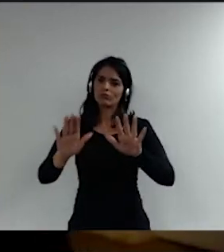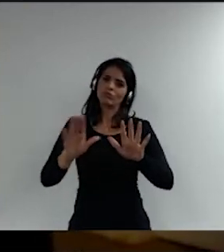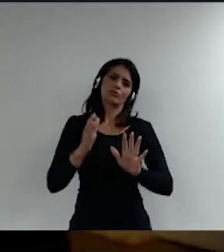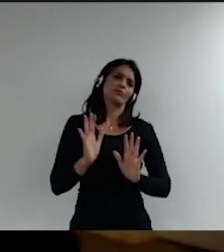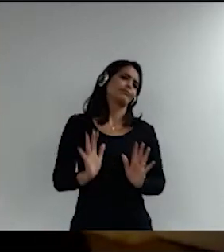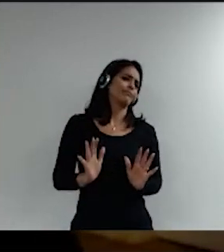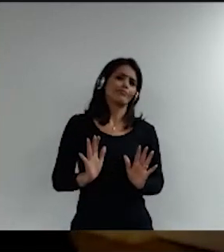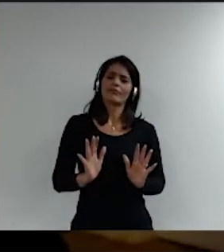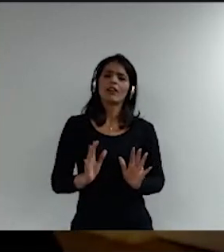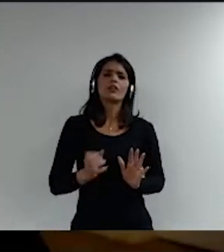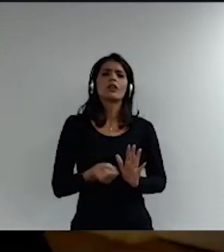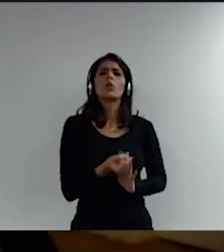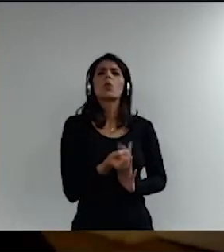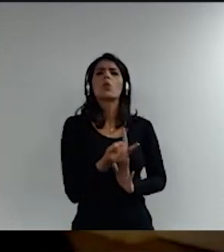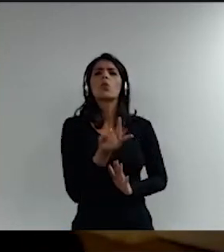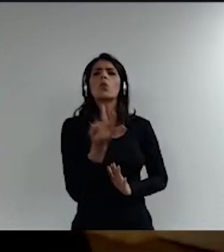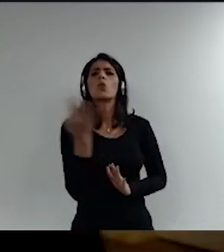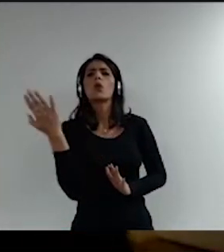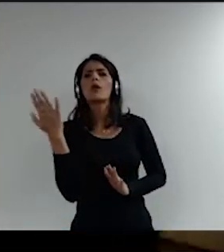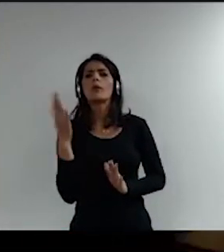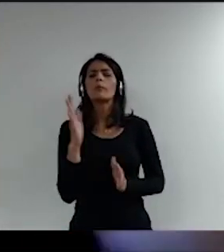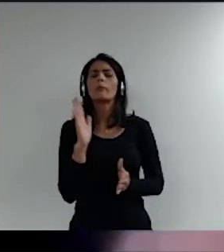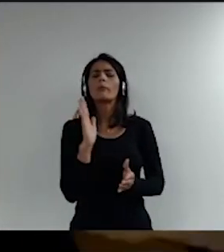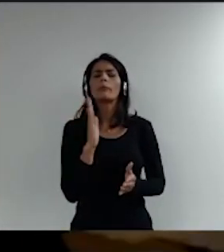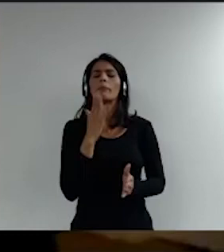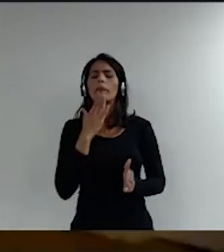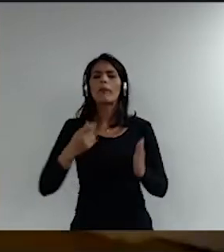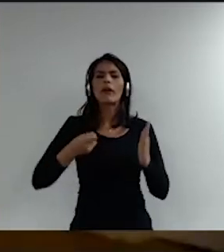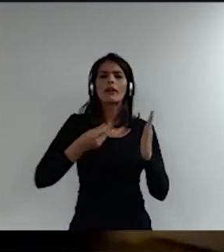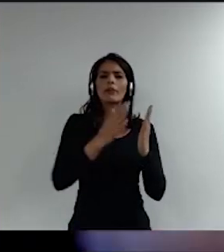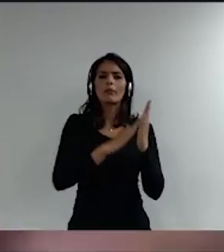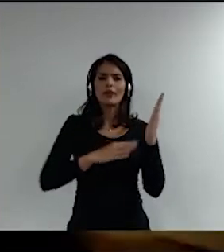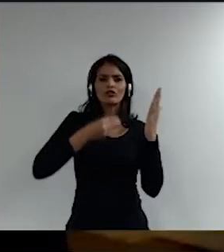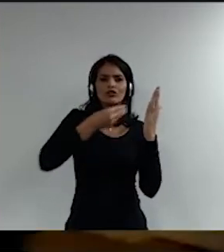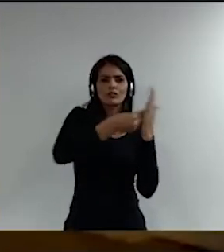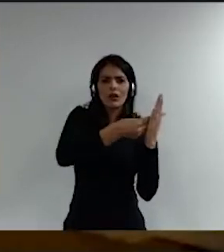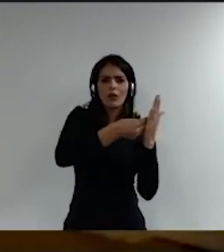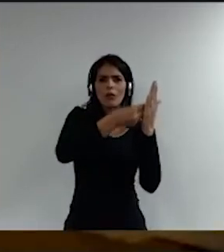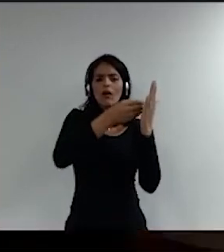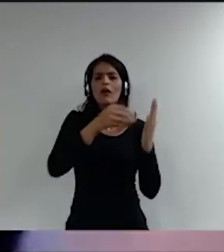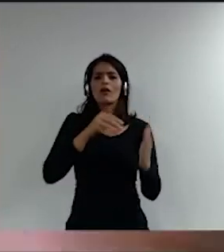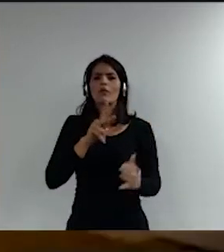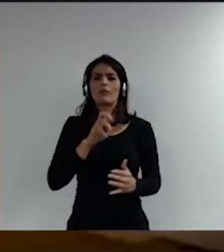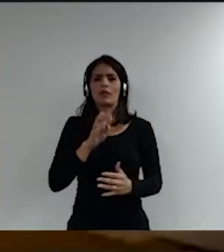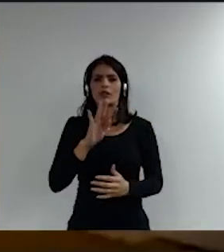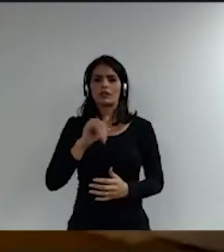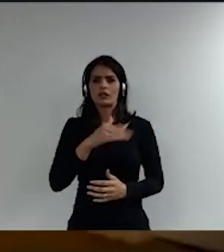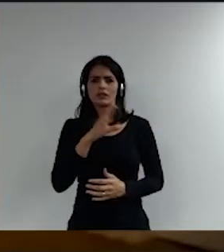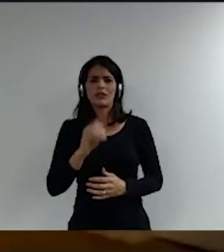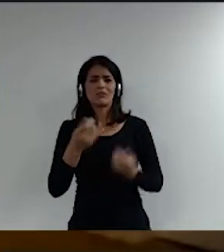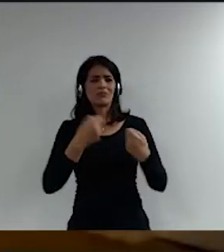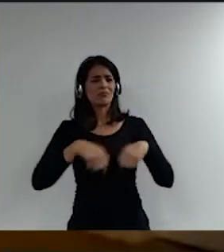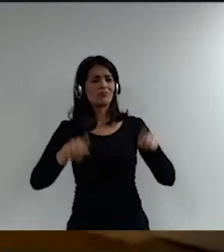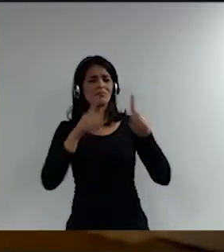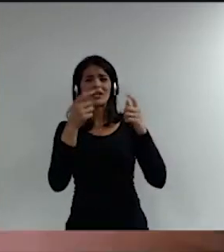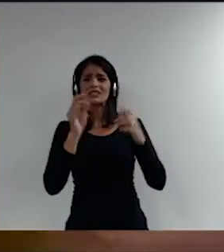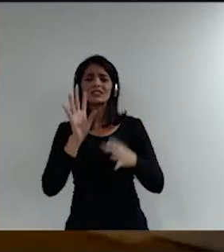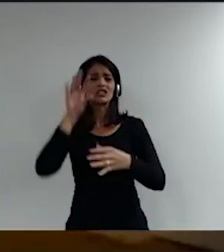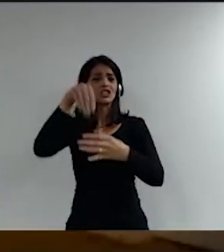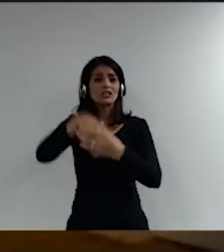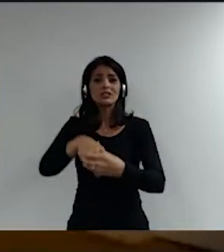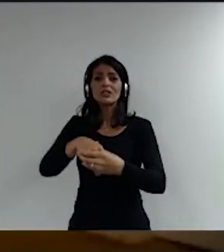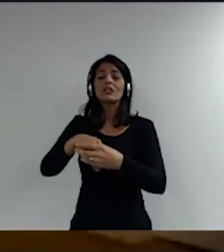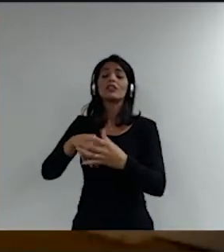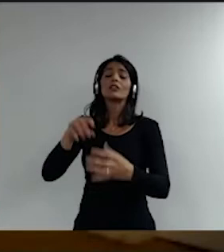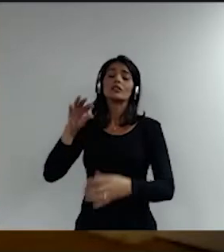10.000, porque uma quantidade enorme de petições imprestáveis, ineptas, que não deveria chegar ao Superior Tribunal de Justiça,